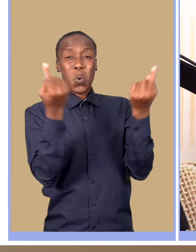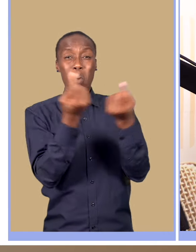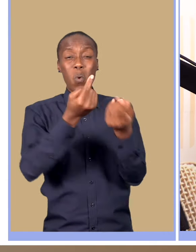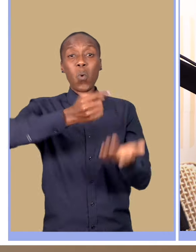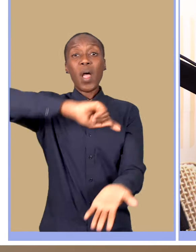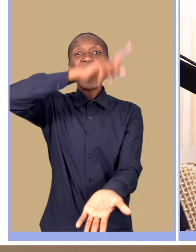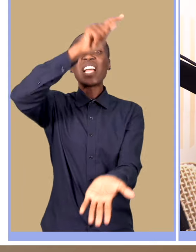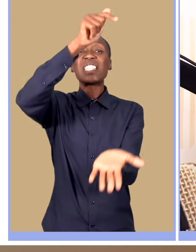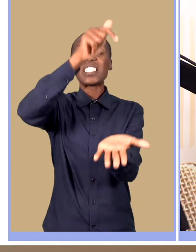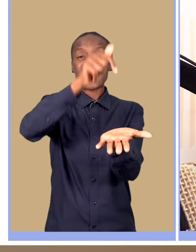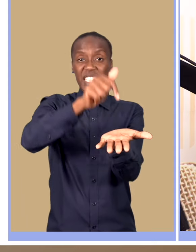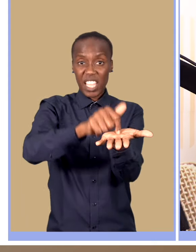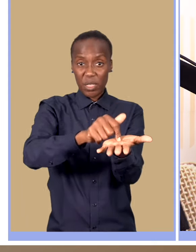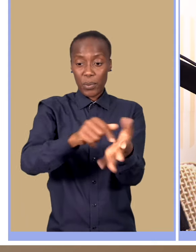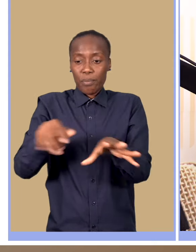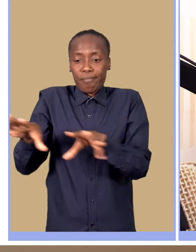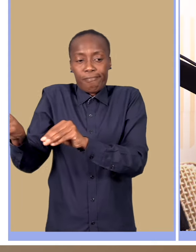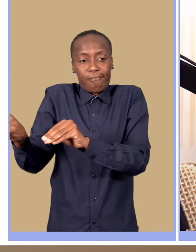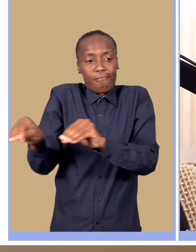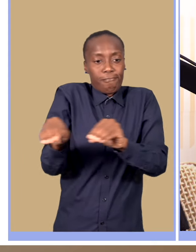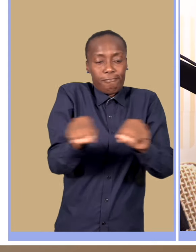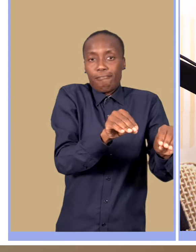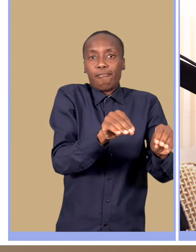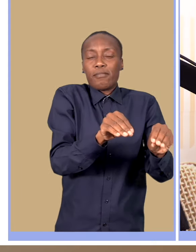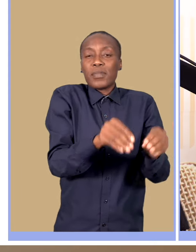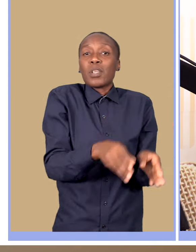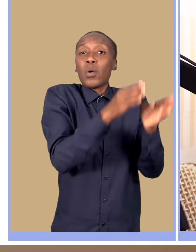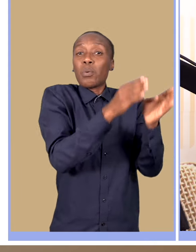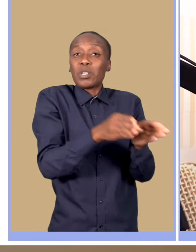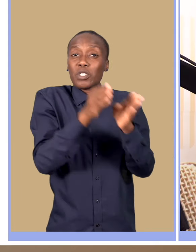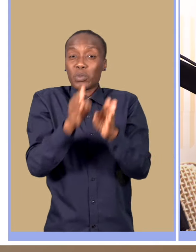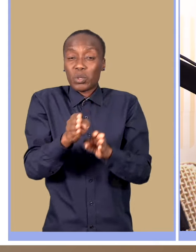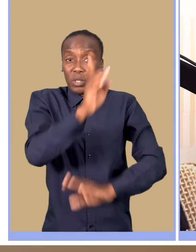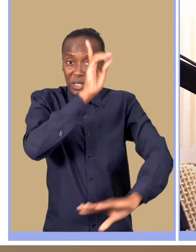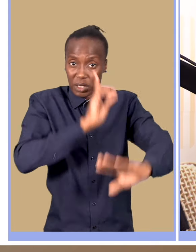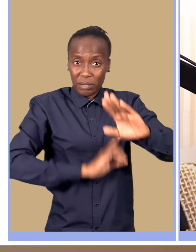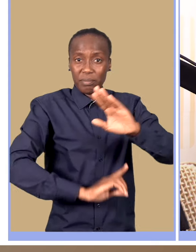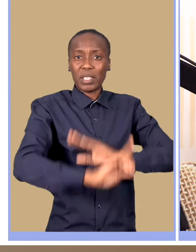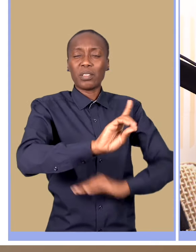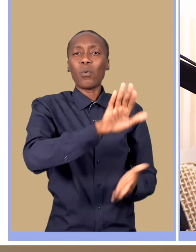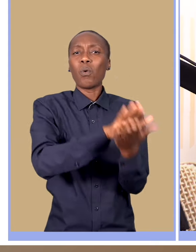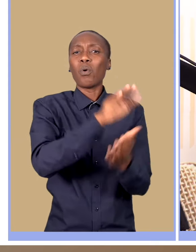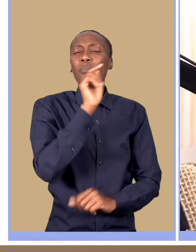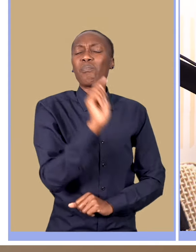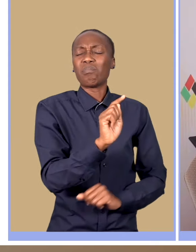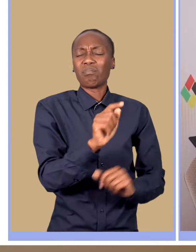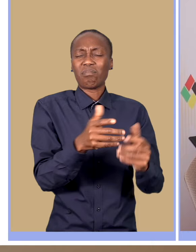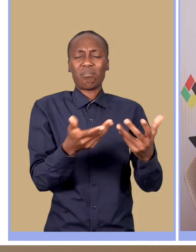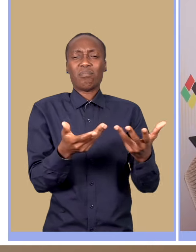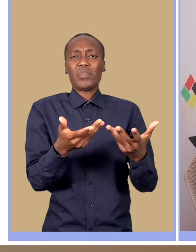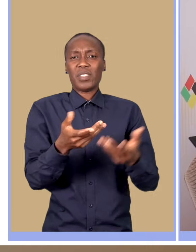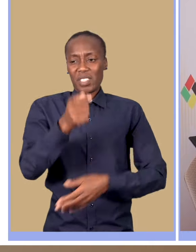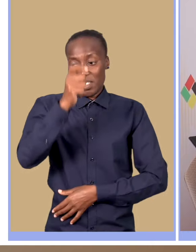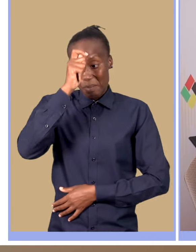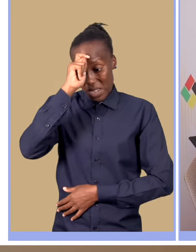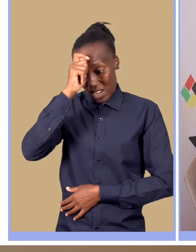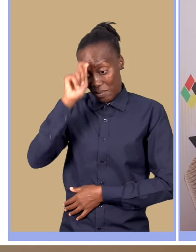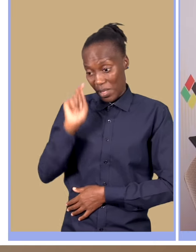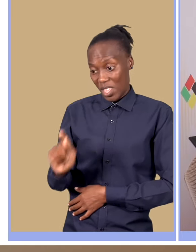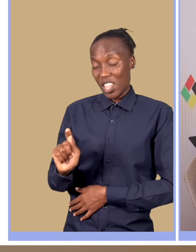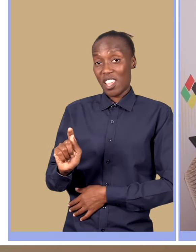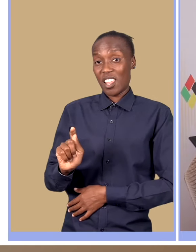a maneira como nós definimos onde é que serão os lugares que nós vamos acomodar a população, não se